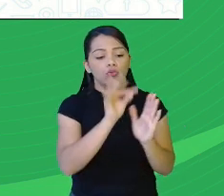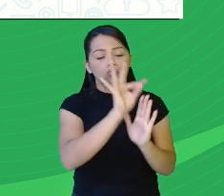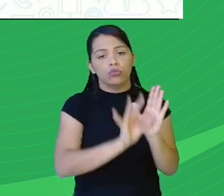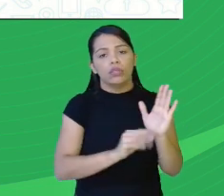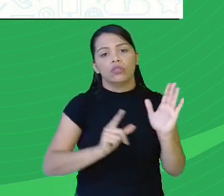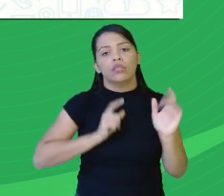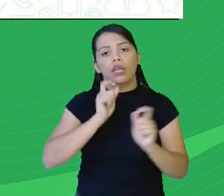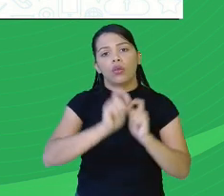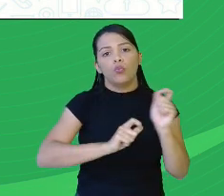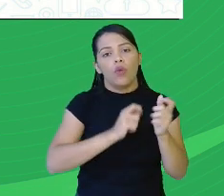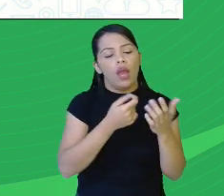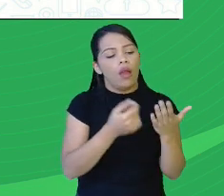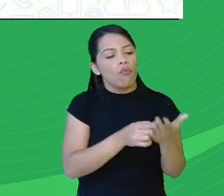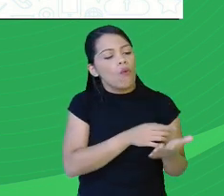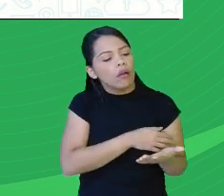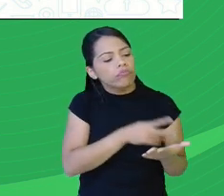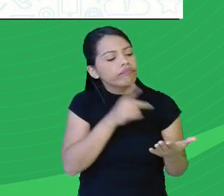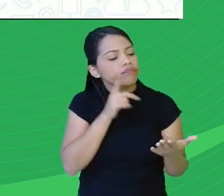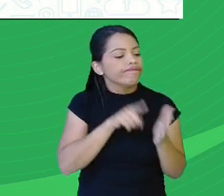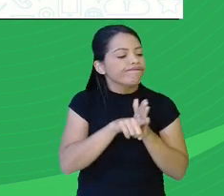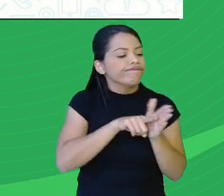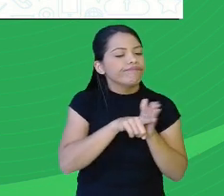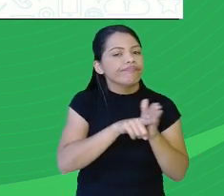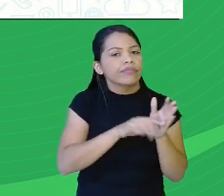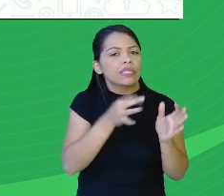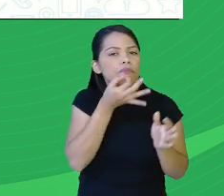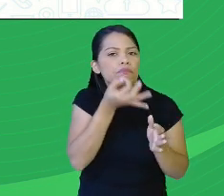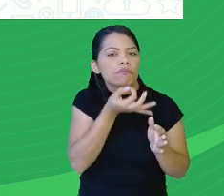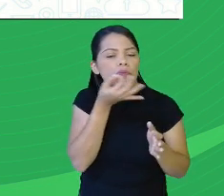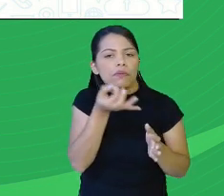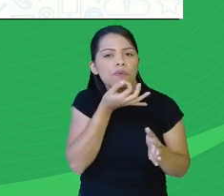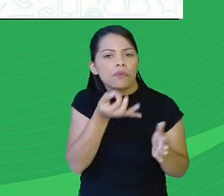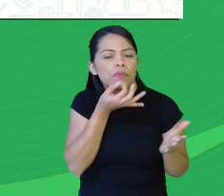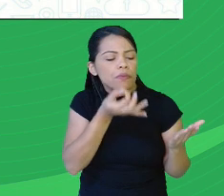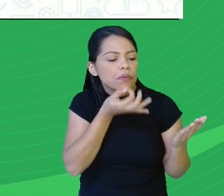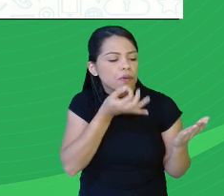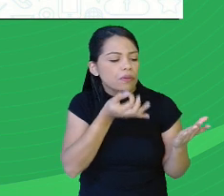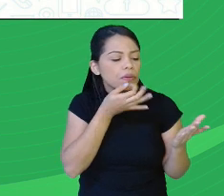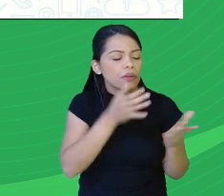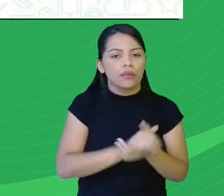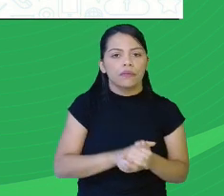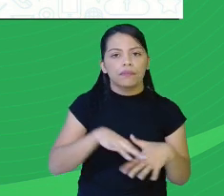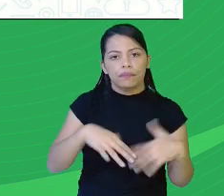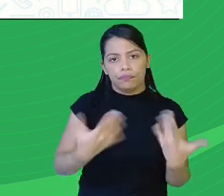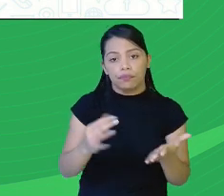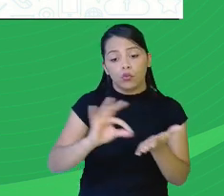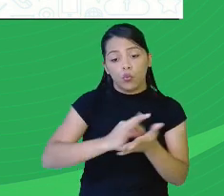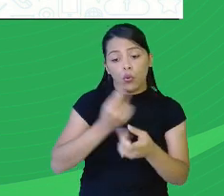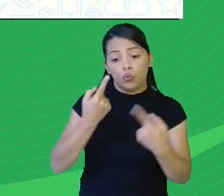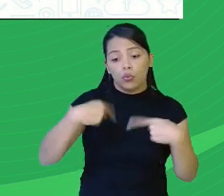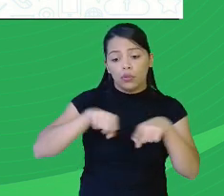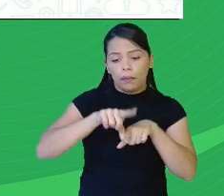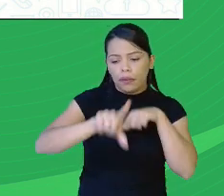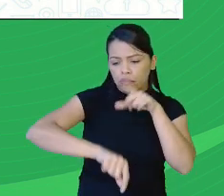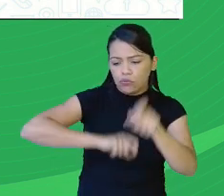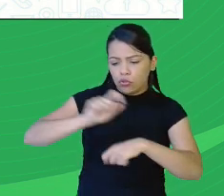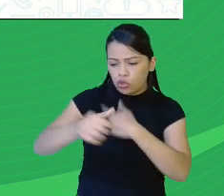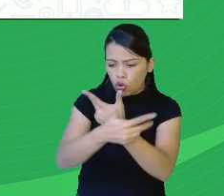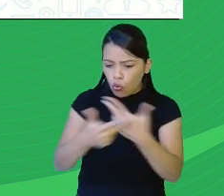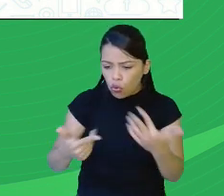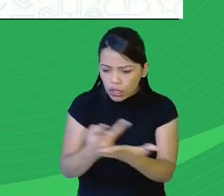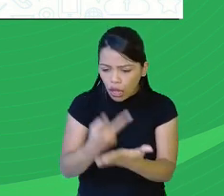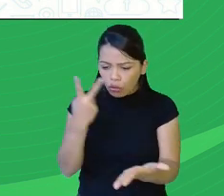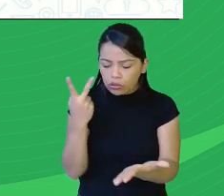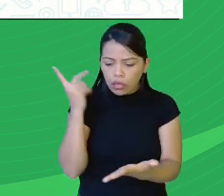e circunstâncias. Então, também o autor ele escolhe situações que estão acontecendo ali no seu cotidiano e ele escreve a sua